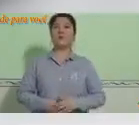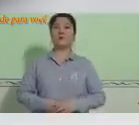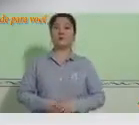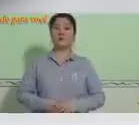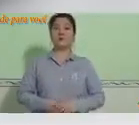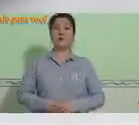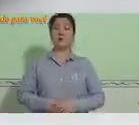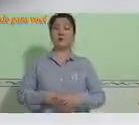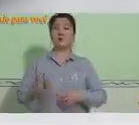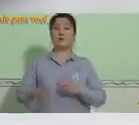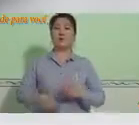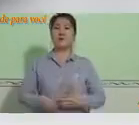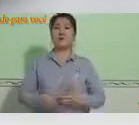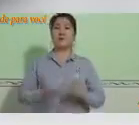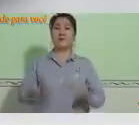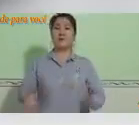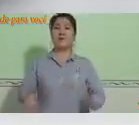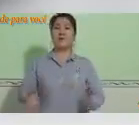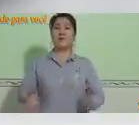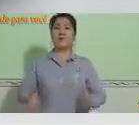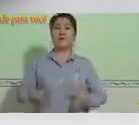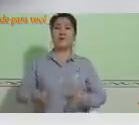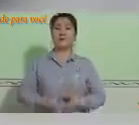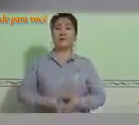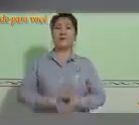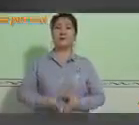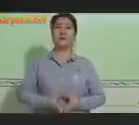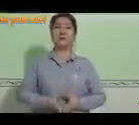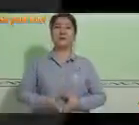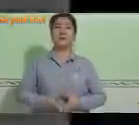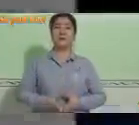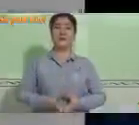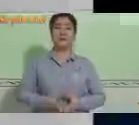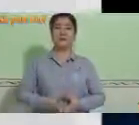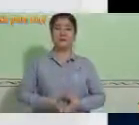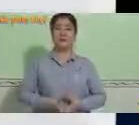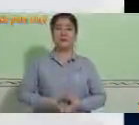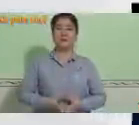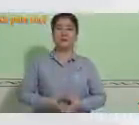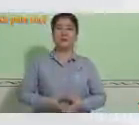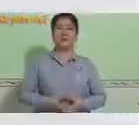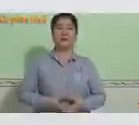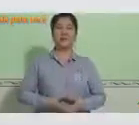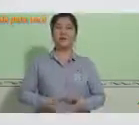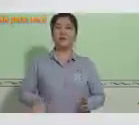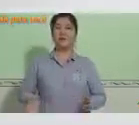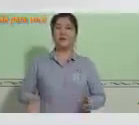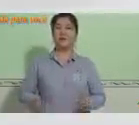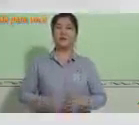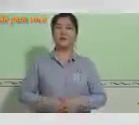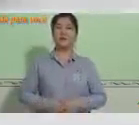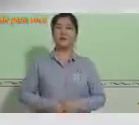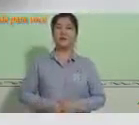4. Levantar pesos da forma CORRETA. Quando for preciso levantar objeto pesado, deve-se ter o